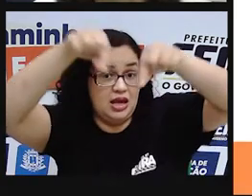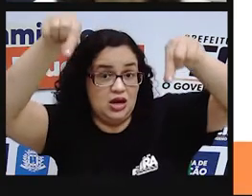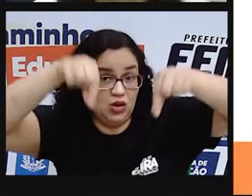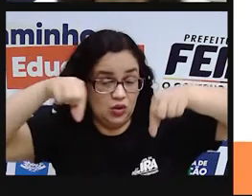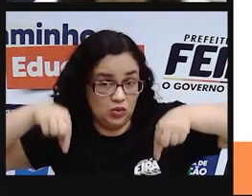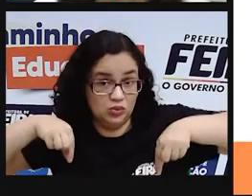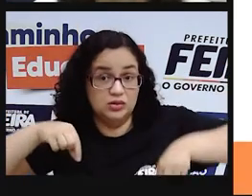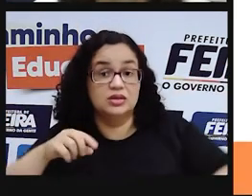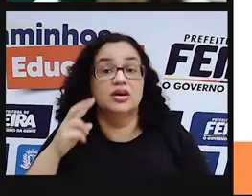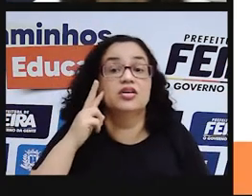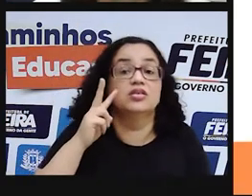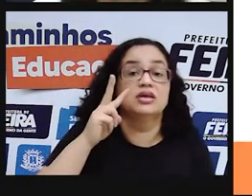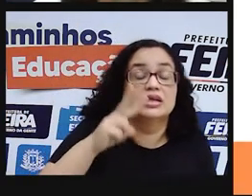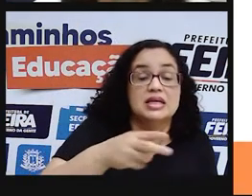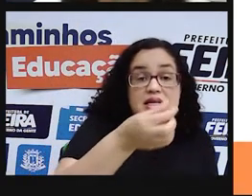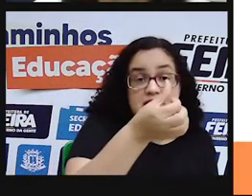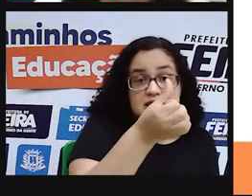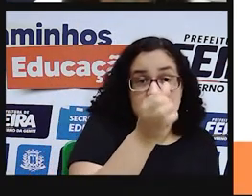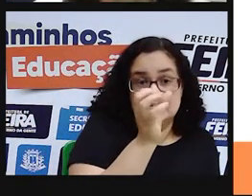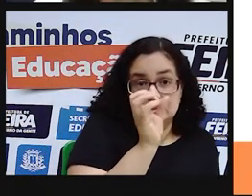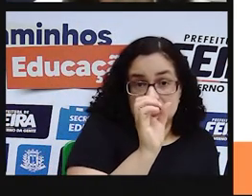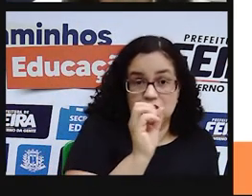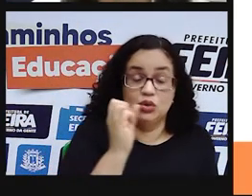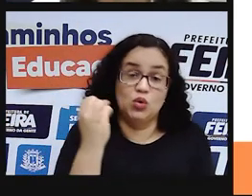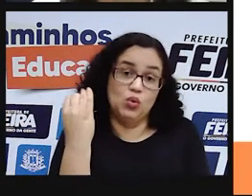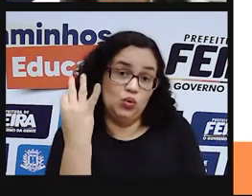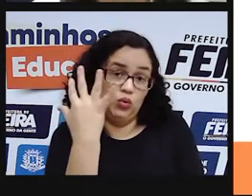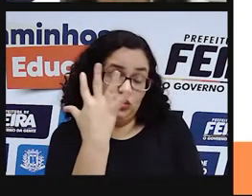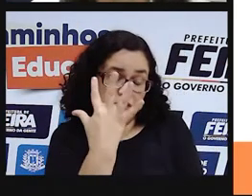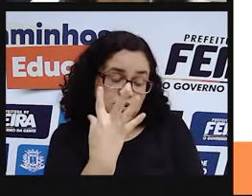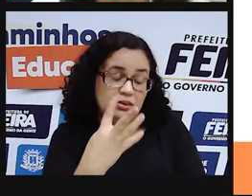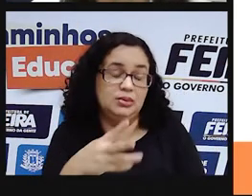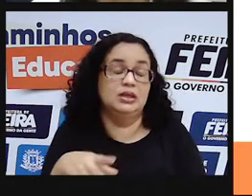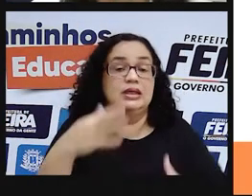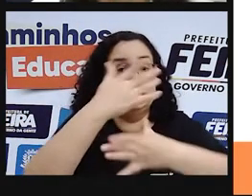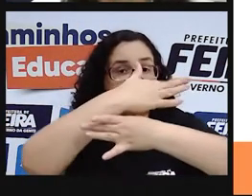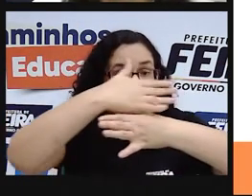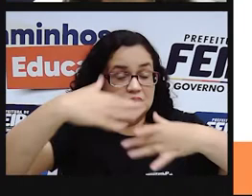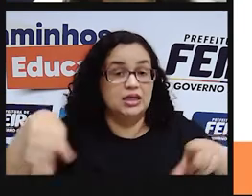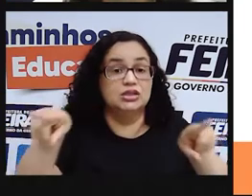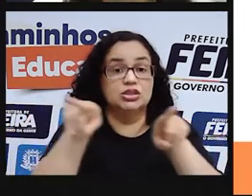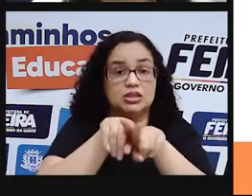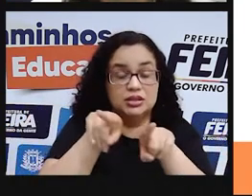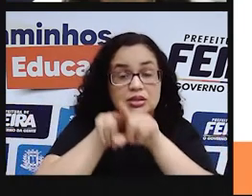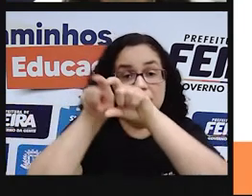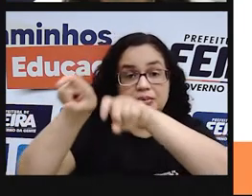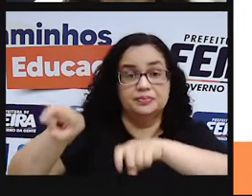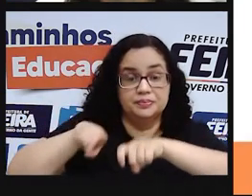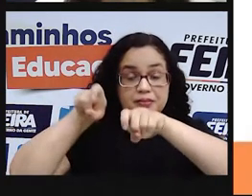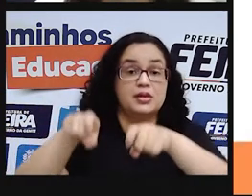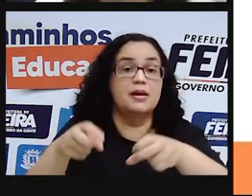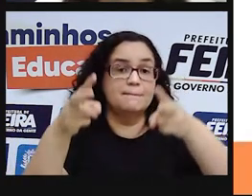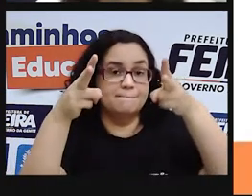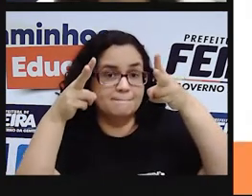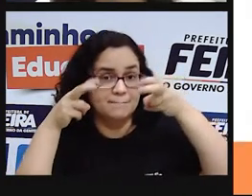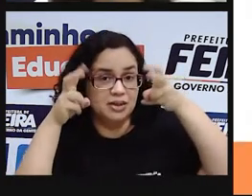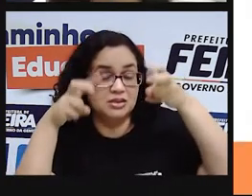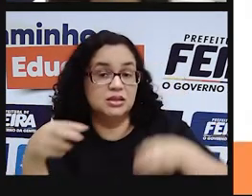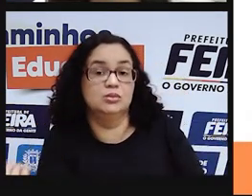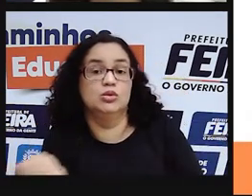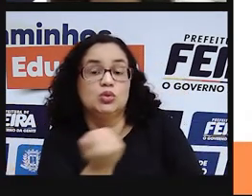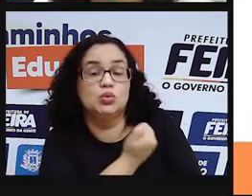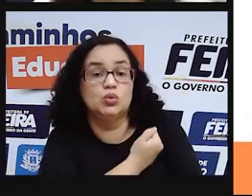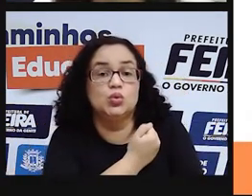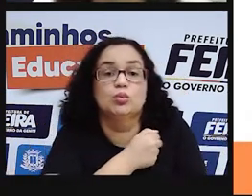o momento foram identificadas 60 contando zona urbana e zona rural a gente percebe aí ó o quanto o número de